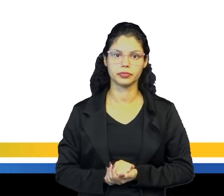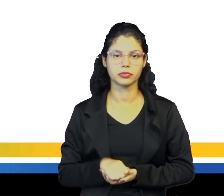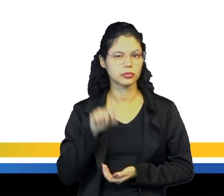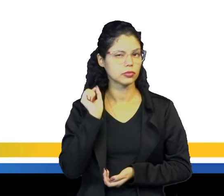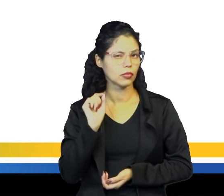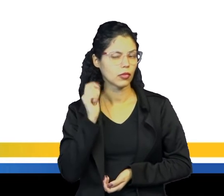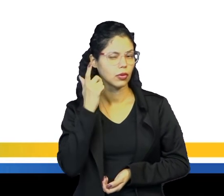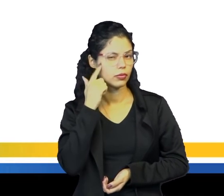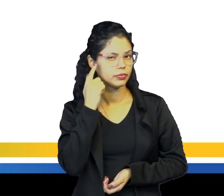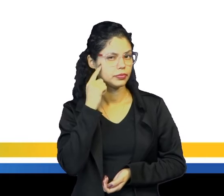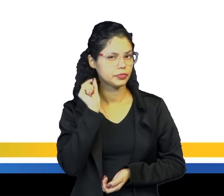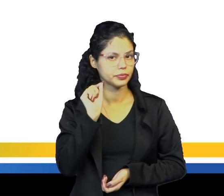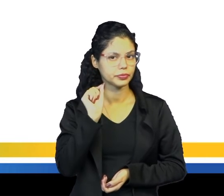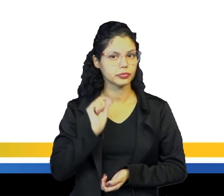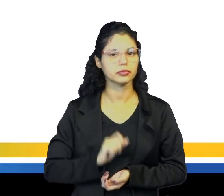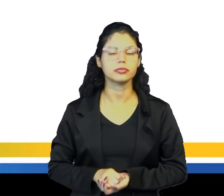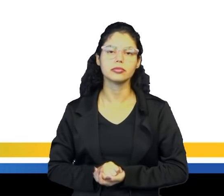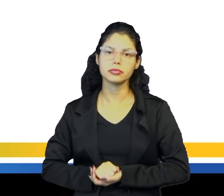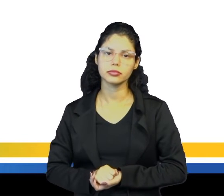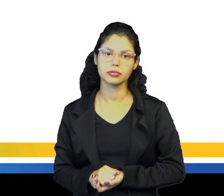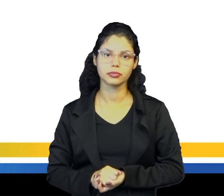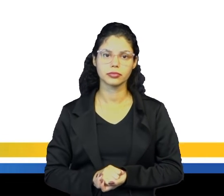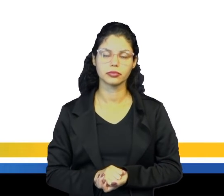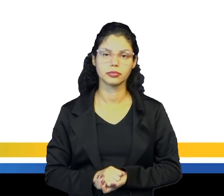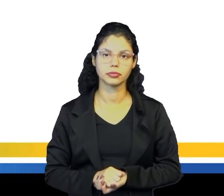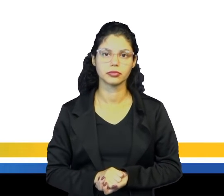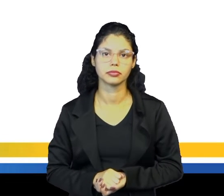pouco na resposta.